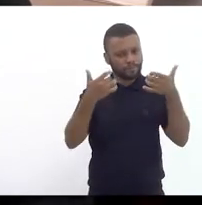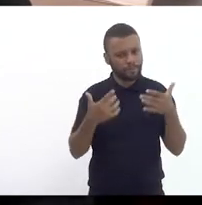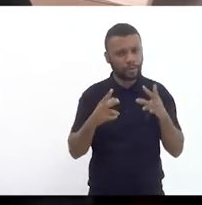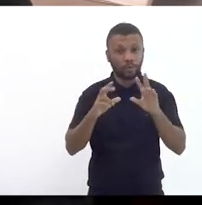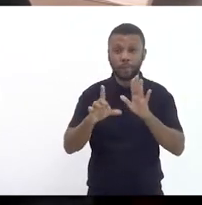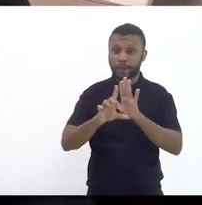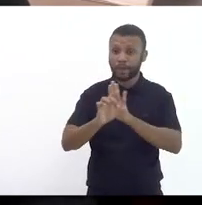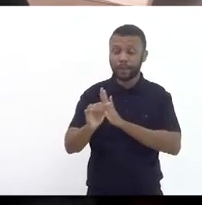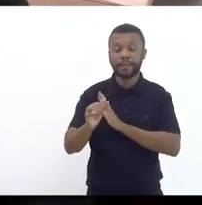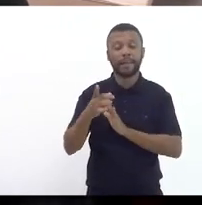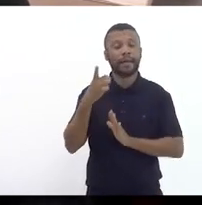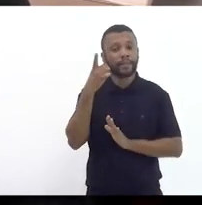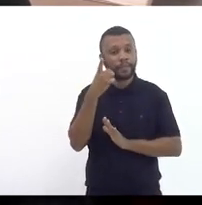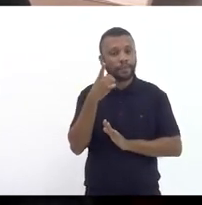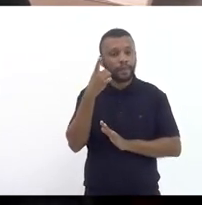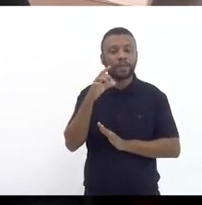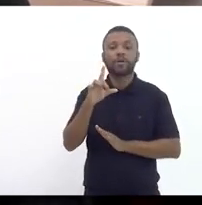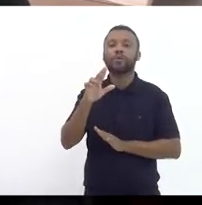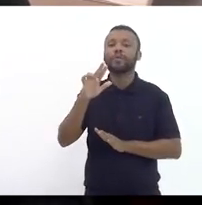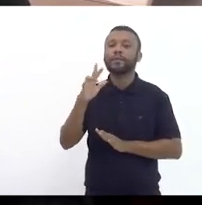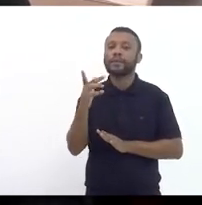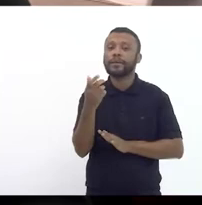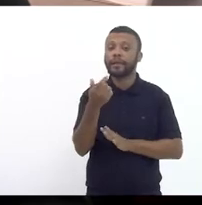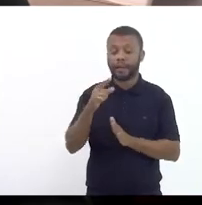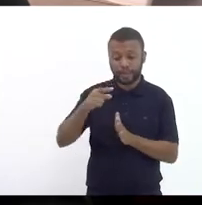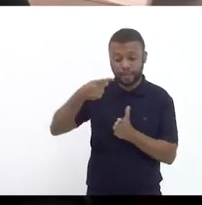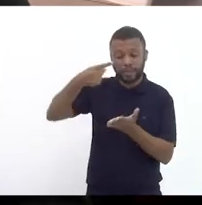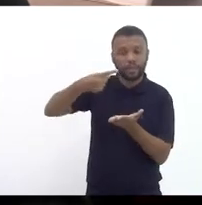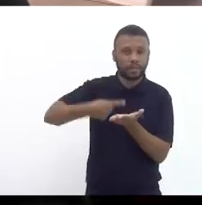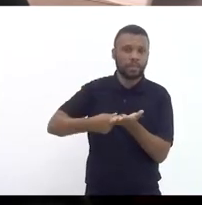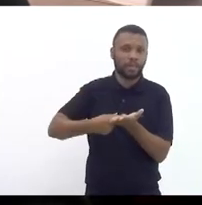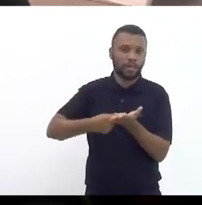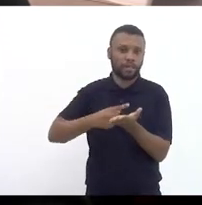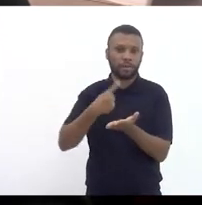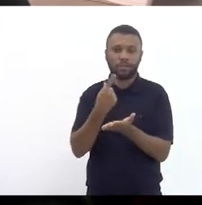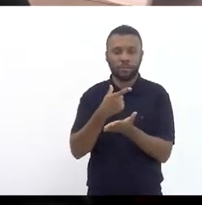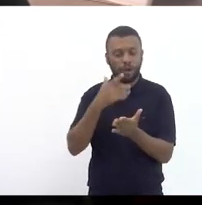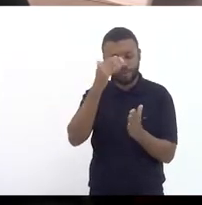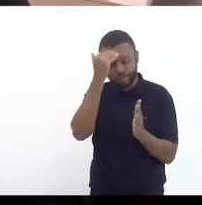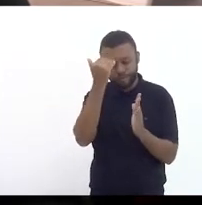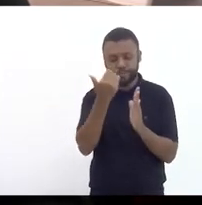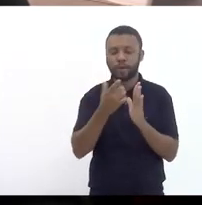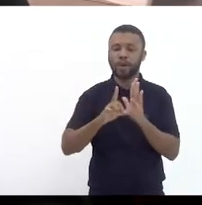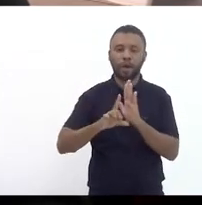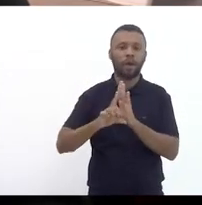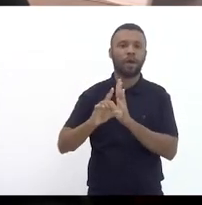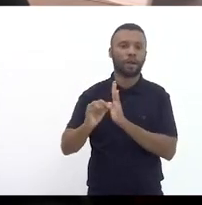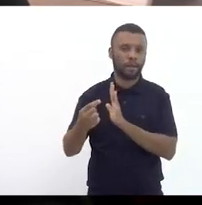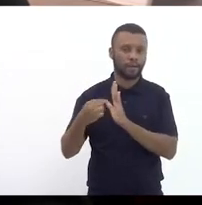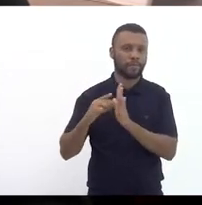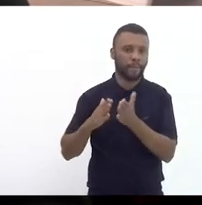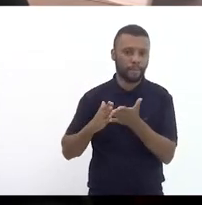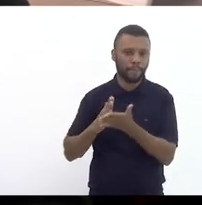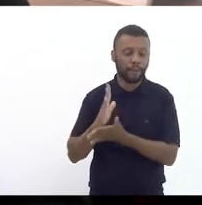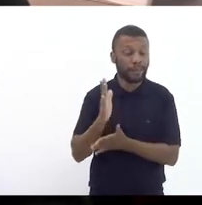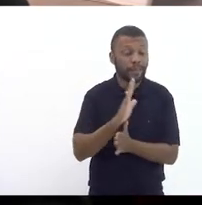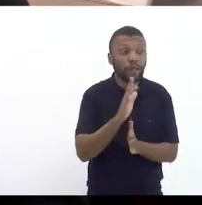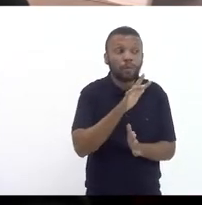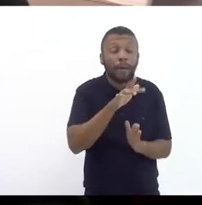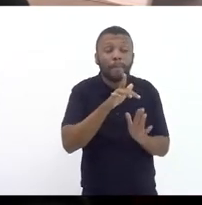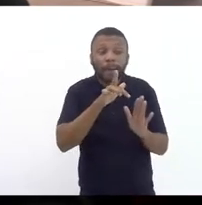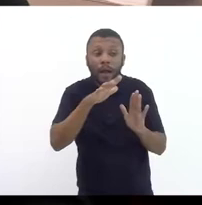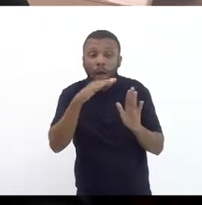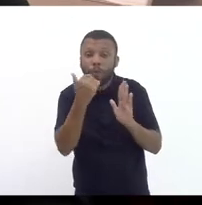Lucinha, justamente esse TAC é para que a gente possa cumprir a lei e atender... Não, não é para cumprir a lei anterior,